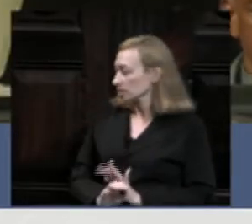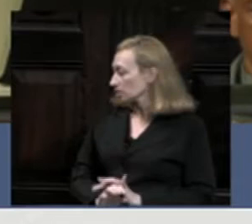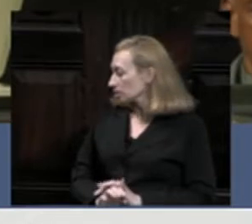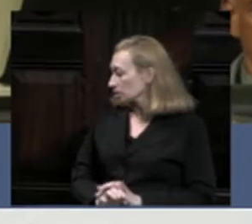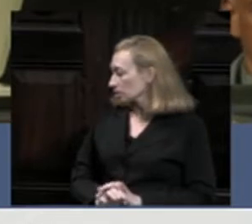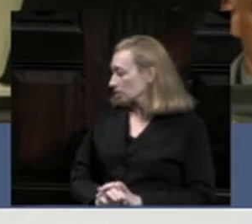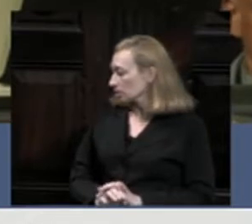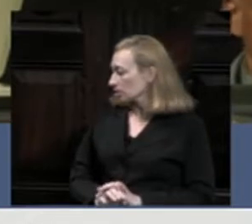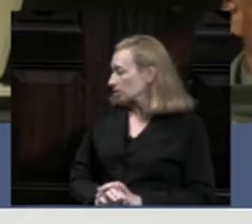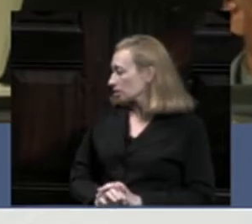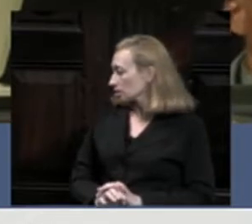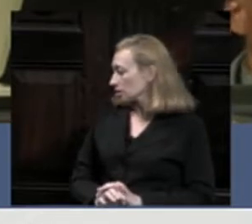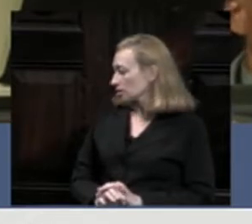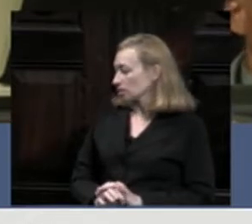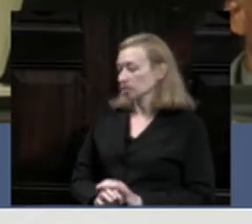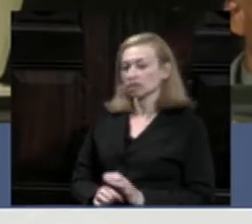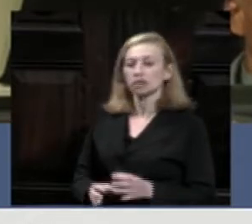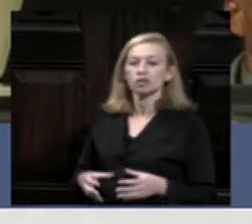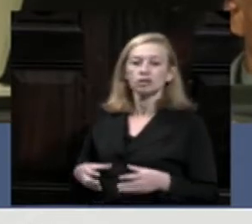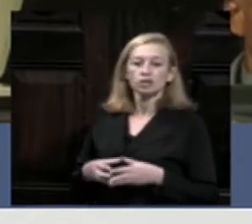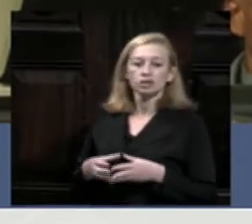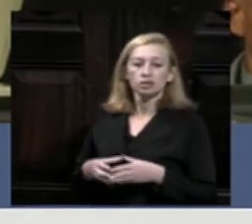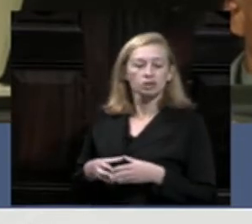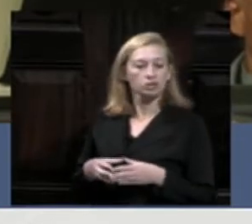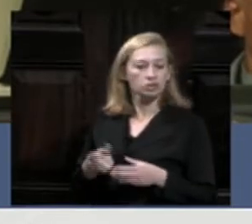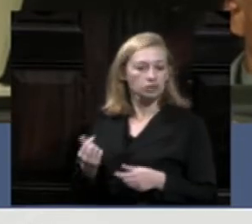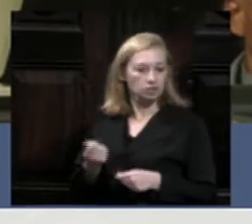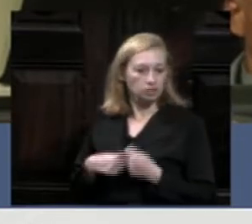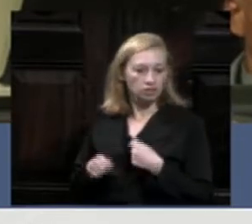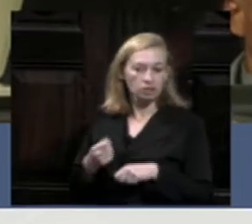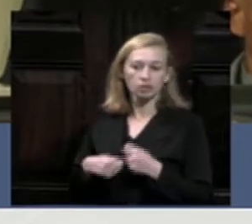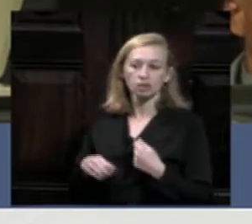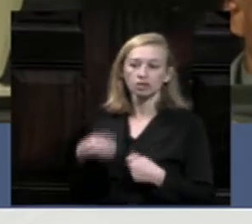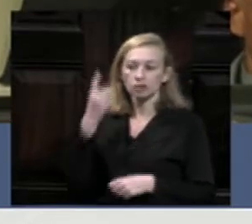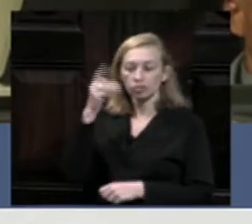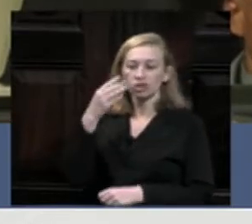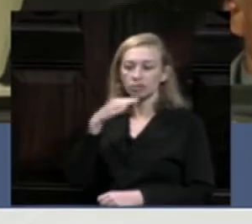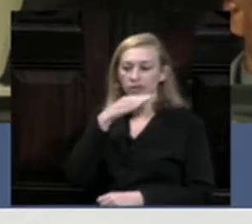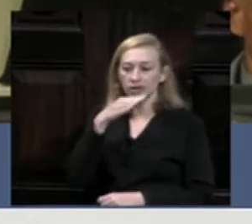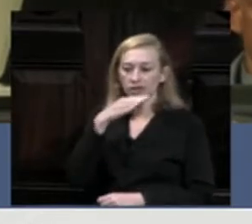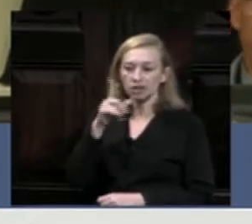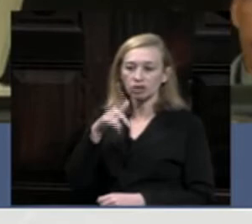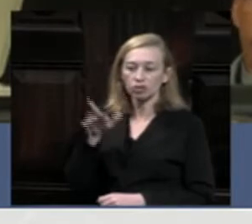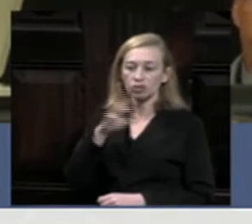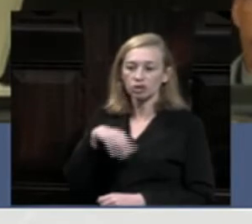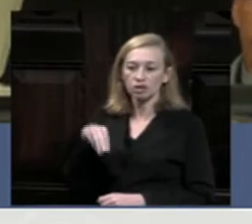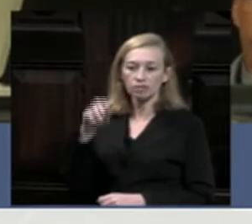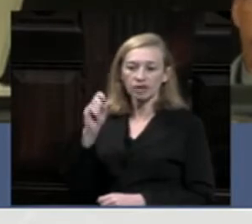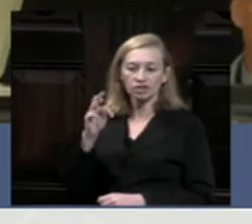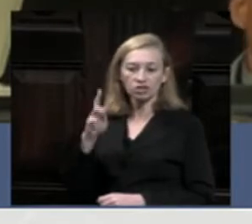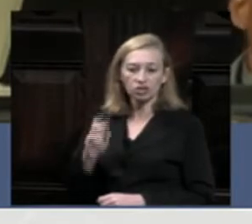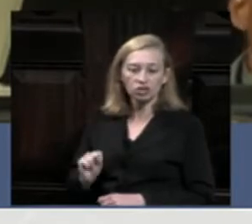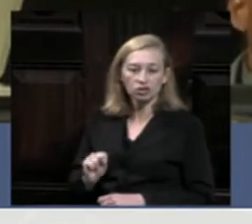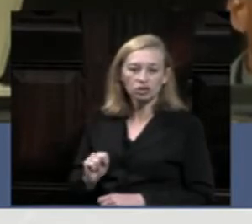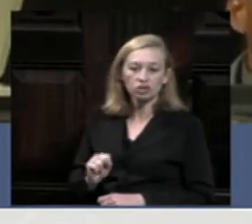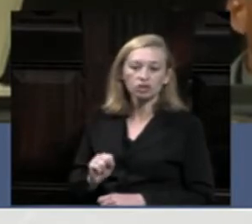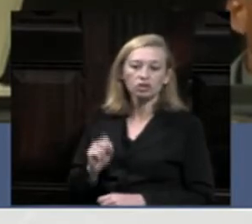Pela Comissão de Orçamento, deputado Gustavo Tutuca, Chiquinho da Mangueira, Luiz Martins, Conte Bittencourt, Luiz